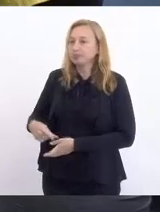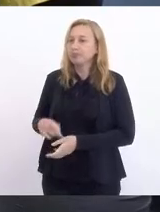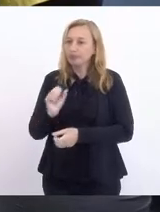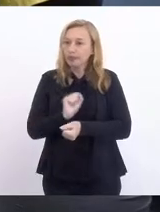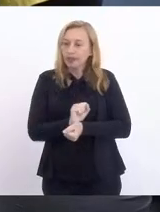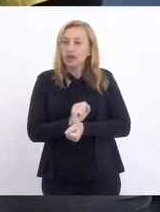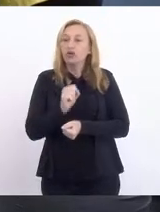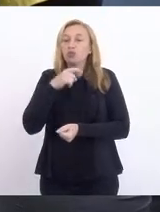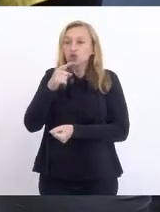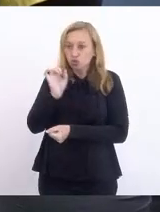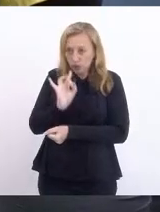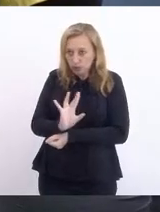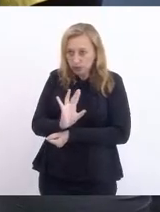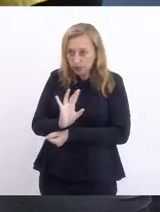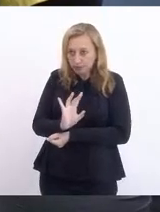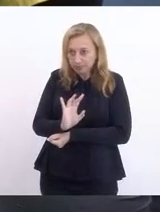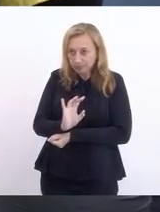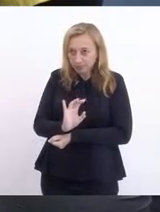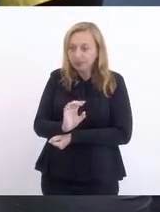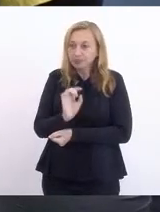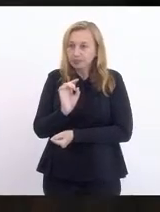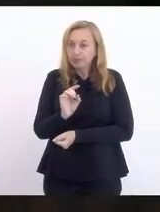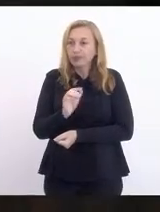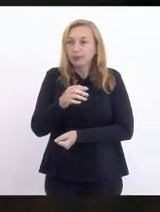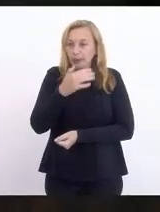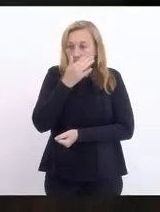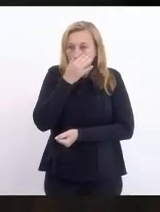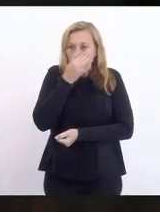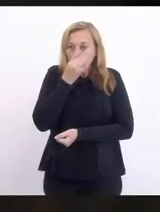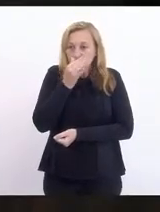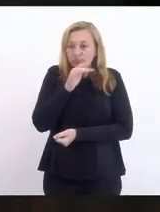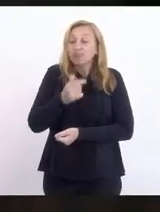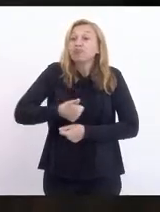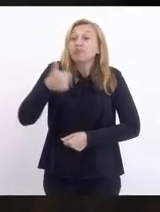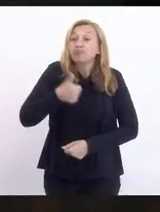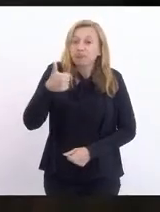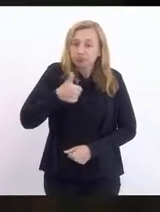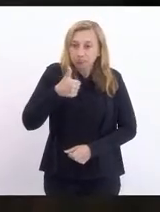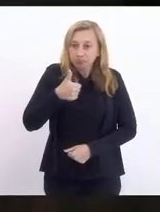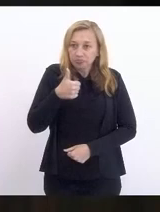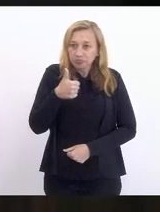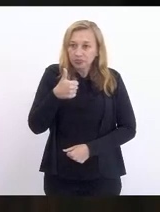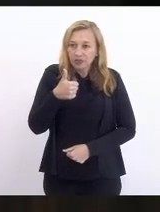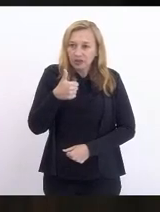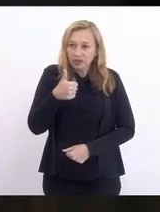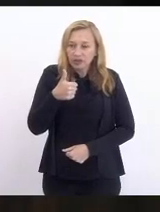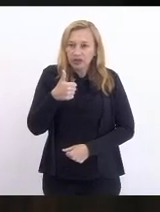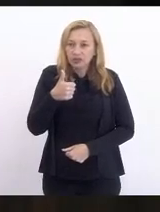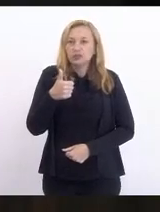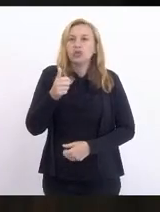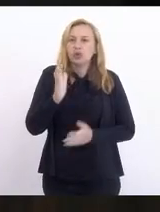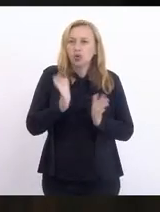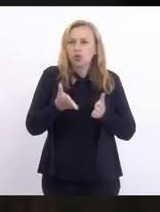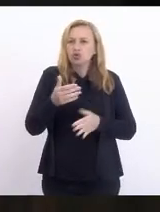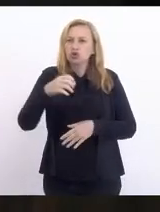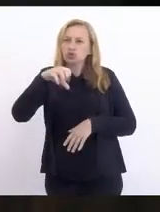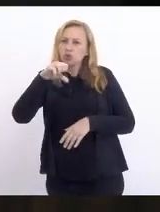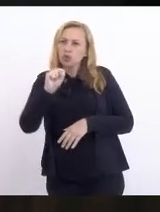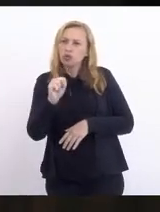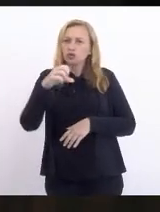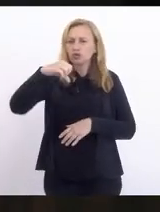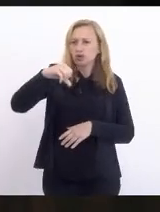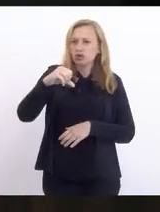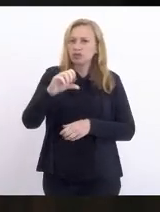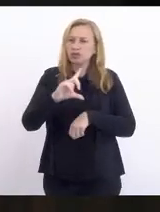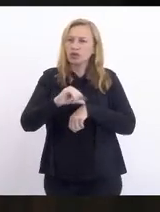dúvida é uma dúvida uma dúvida primeiro pela manhã hoje por volta de 8 9 horas o